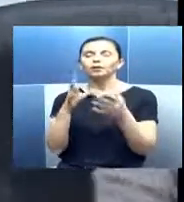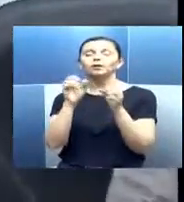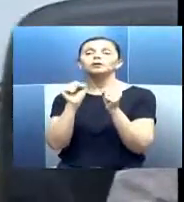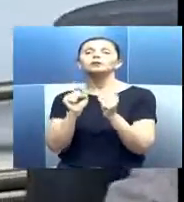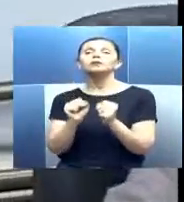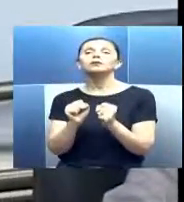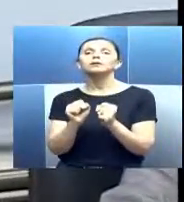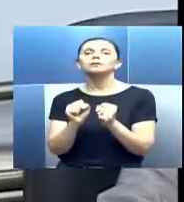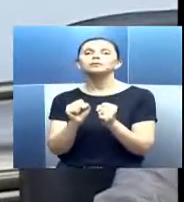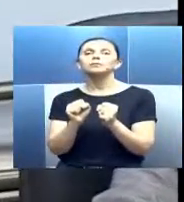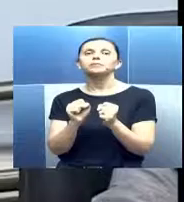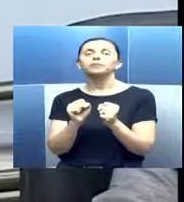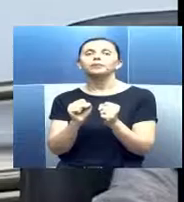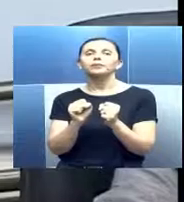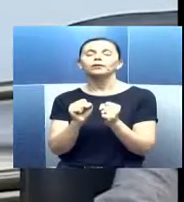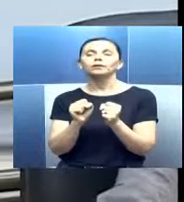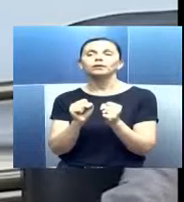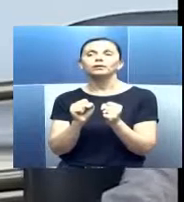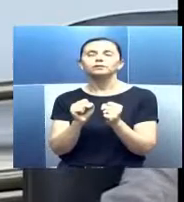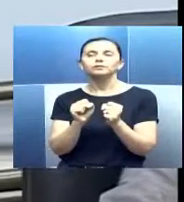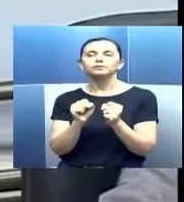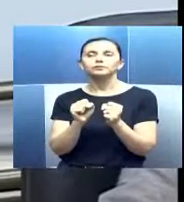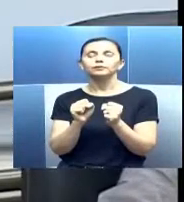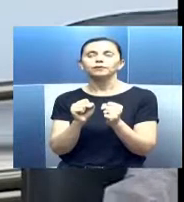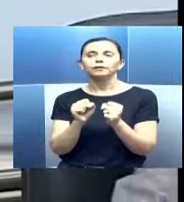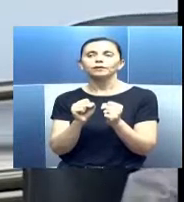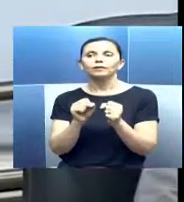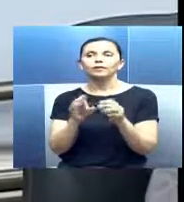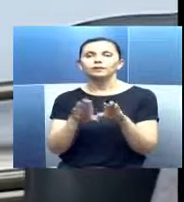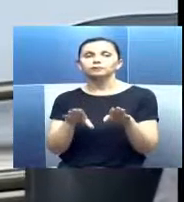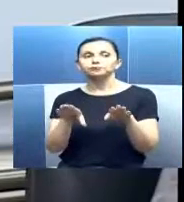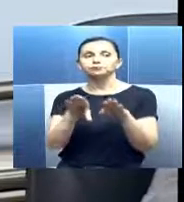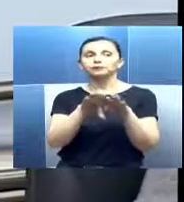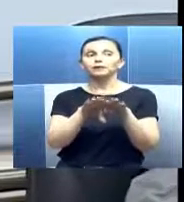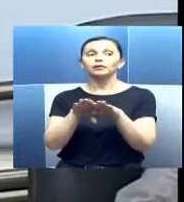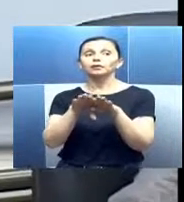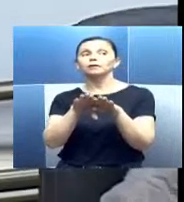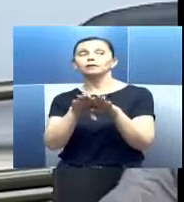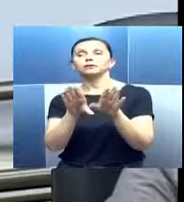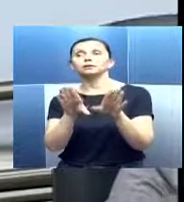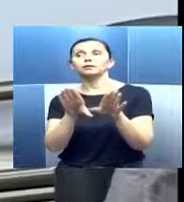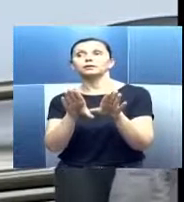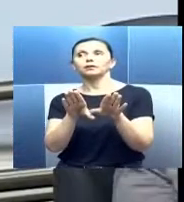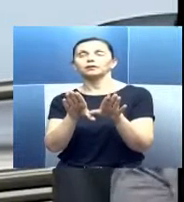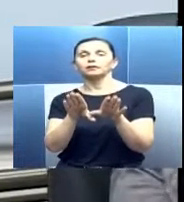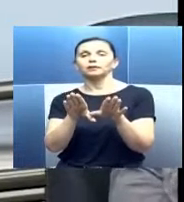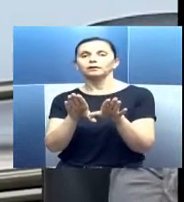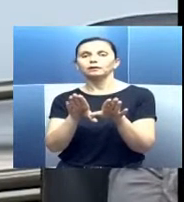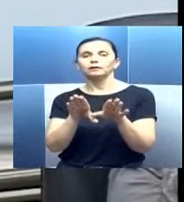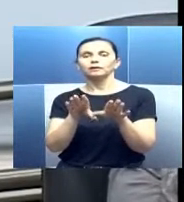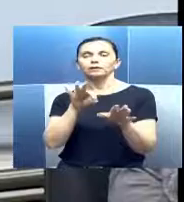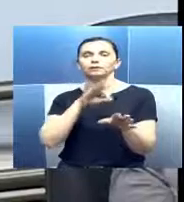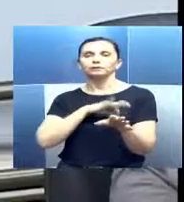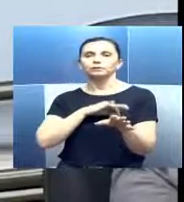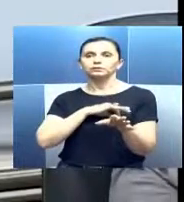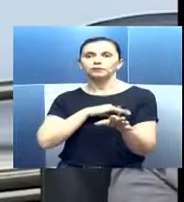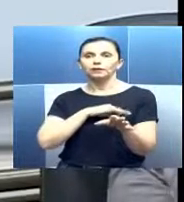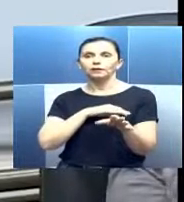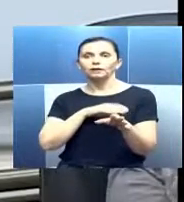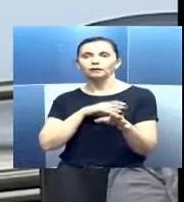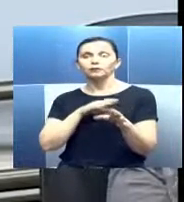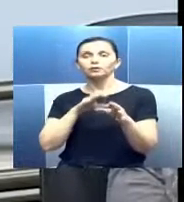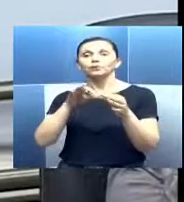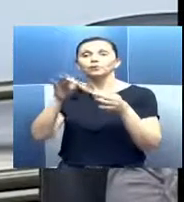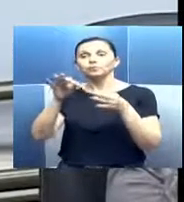eu reajusto os funcionários públicos é esse projeto de lei vai vim pra câmera aqui municipal para ser apreciado pelos